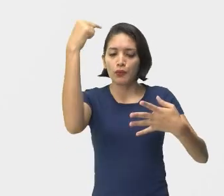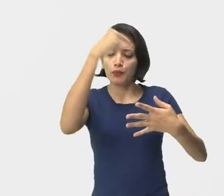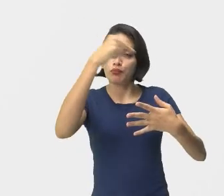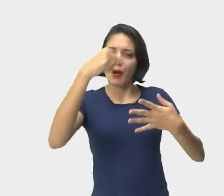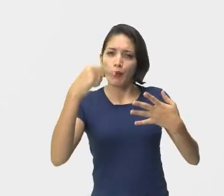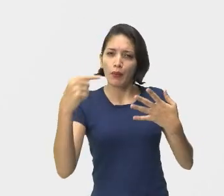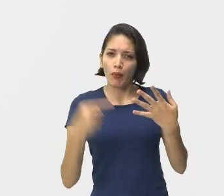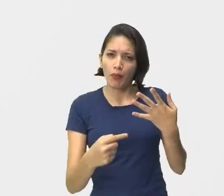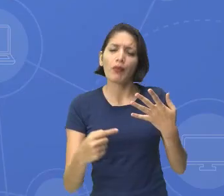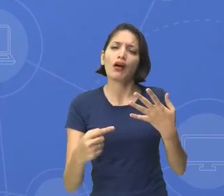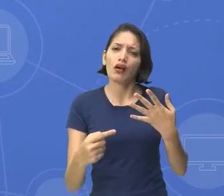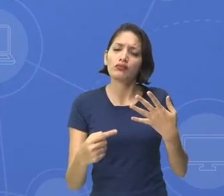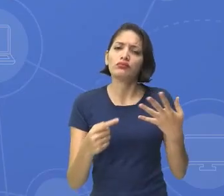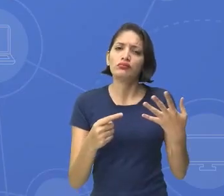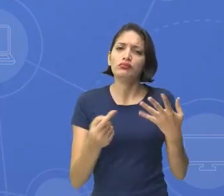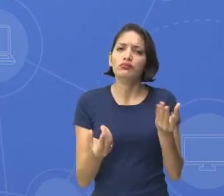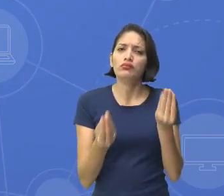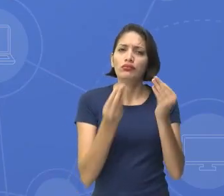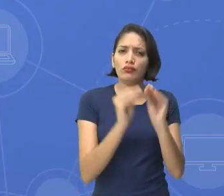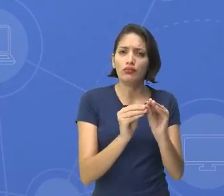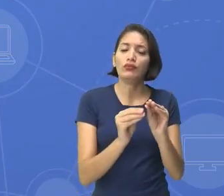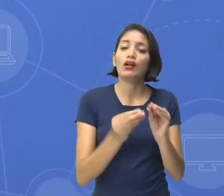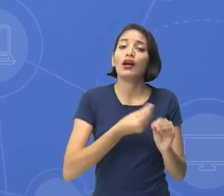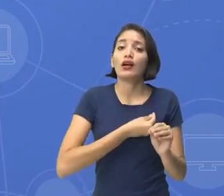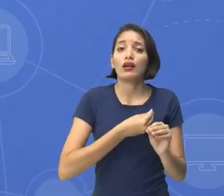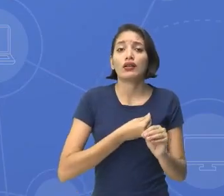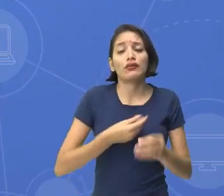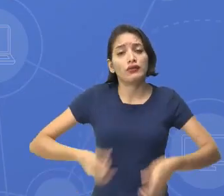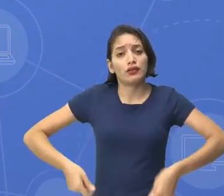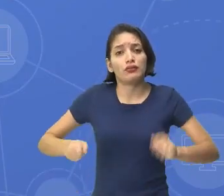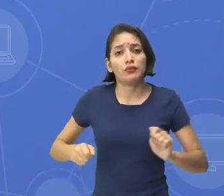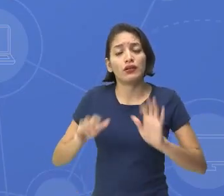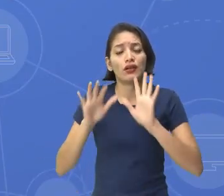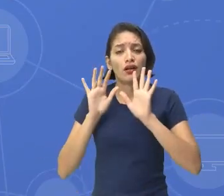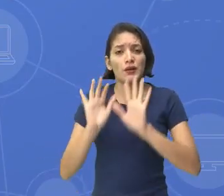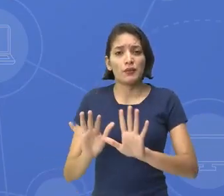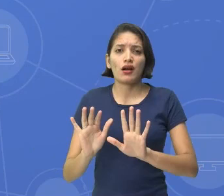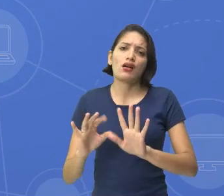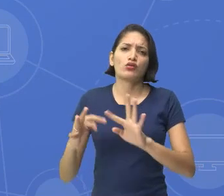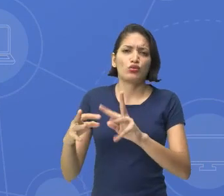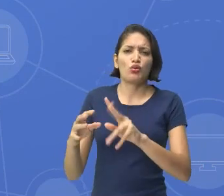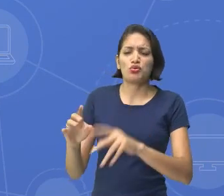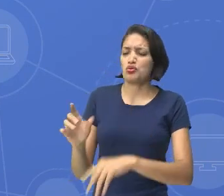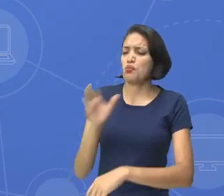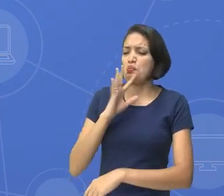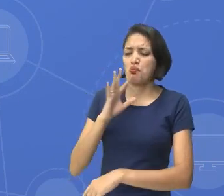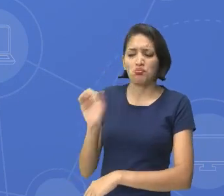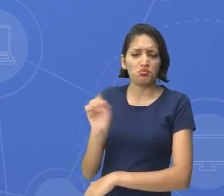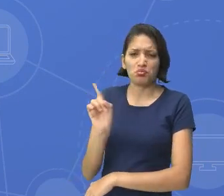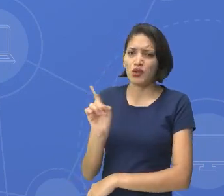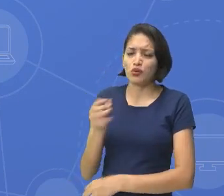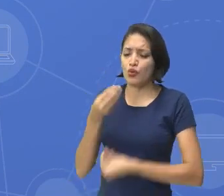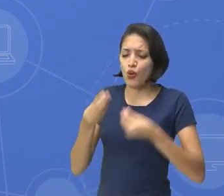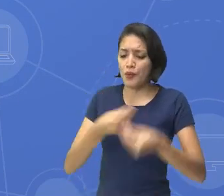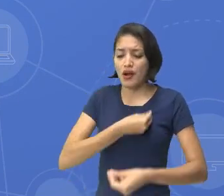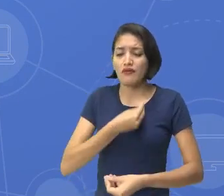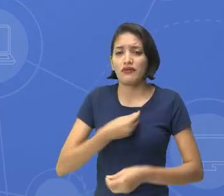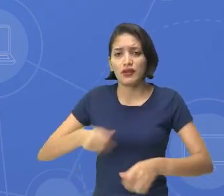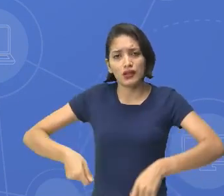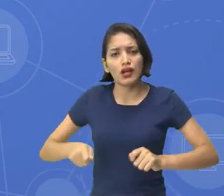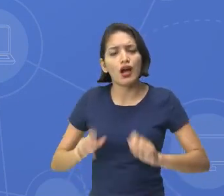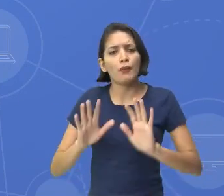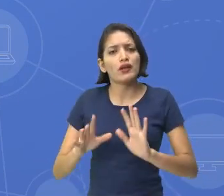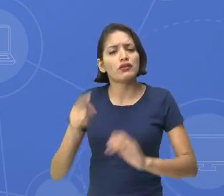né, que nós podemos colocar aí na vida de um cadeirante. É claro que nem todo mundo conhece essa vida, mas já é para a